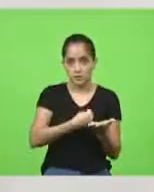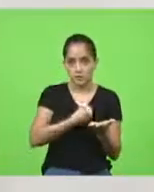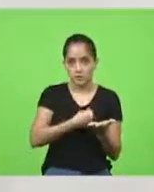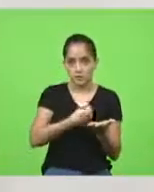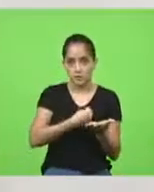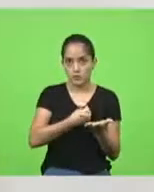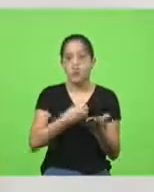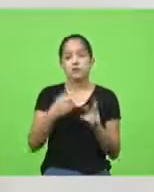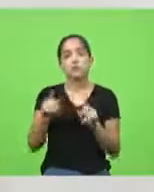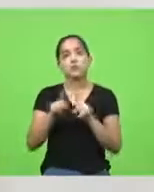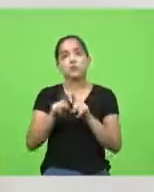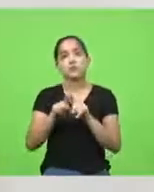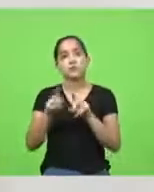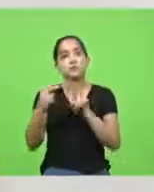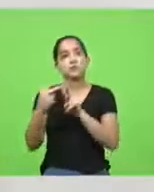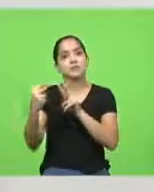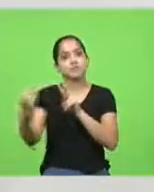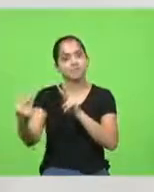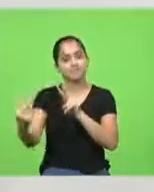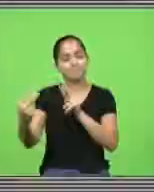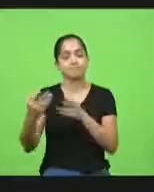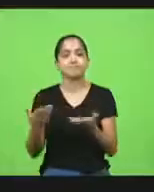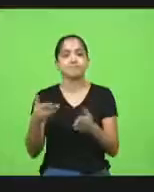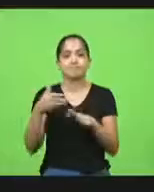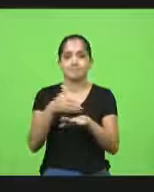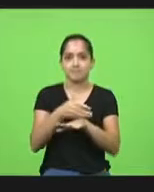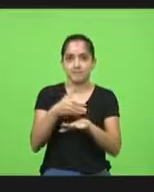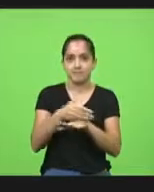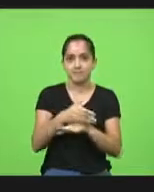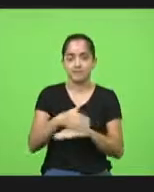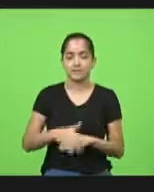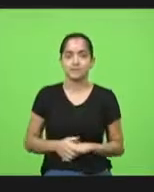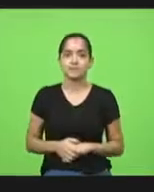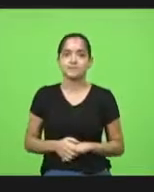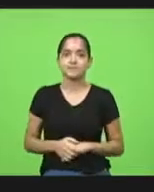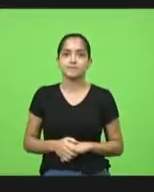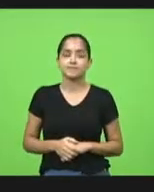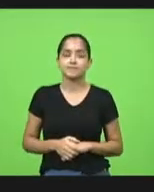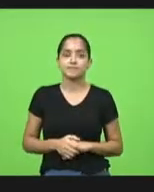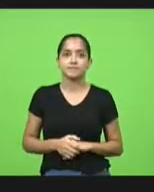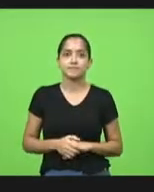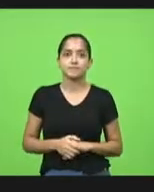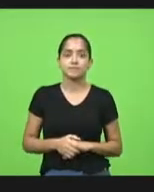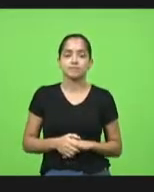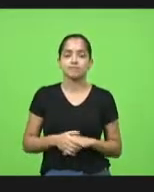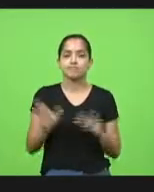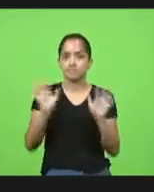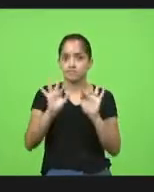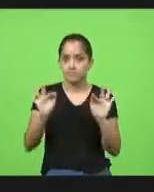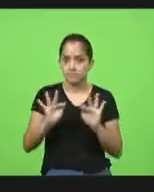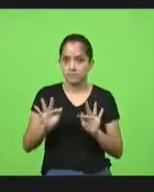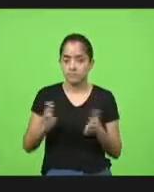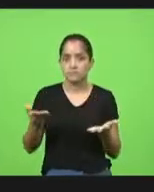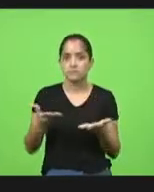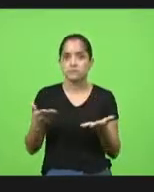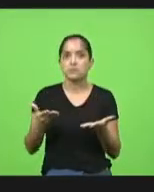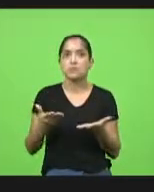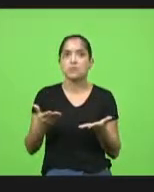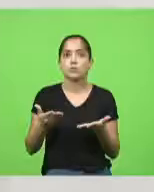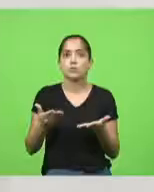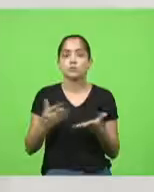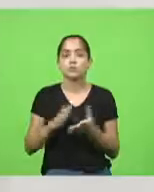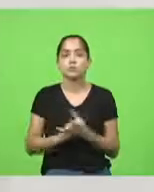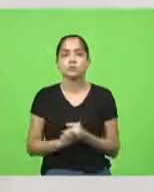como os colegas que estão participando da sessão online. É uma alegria muito grande ter o